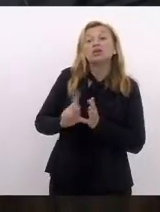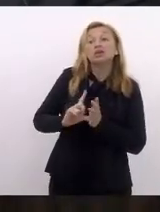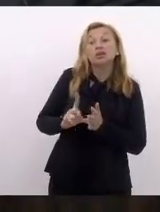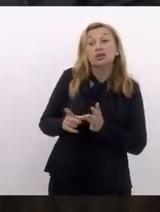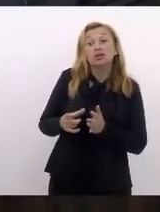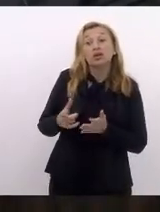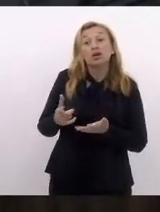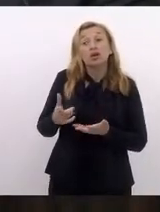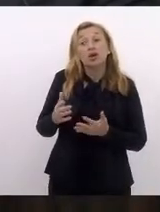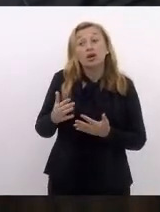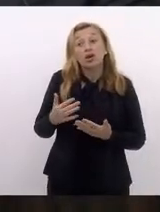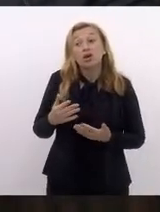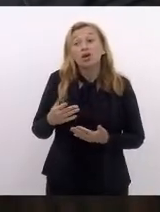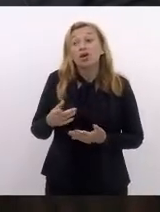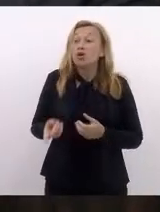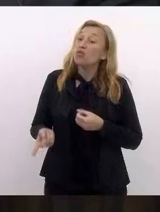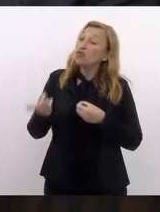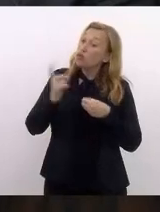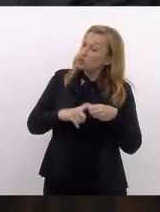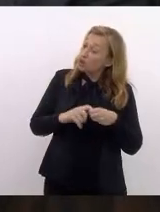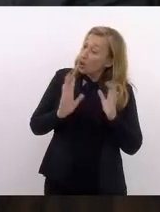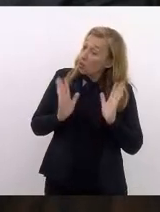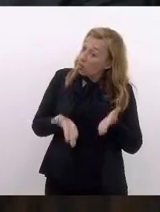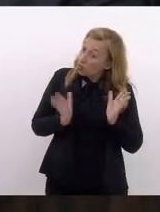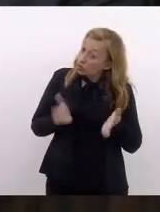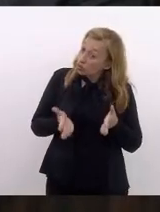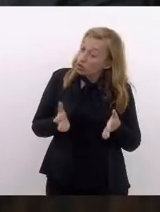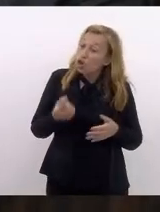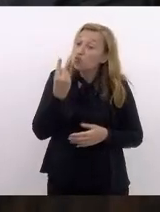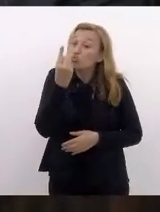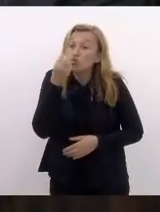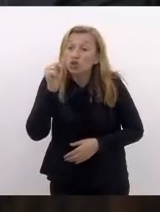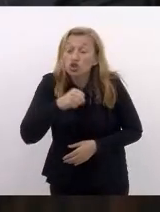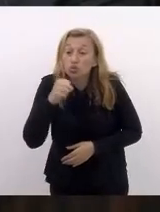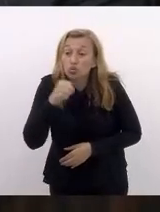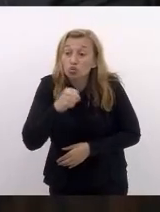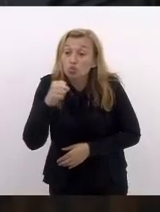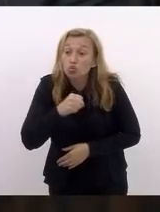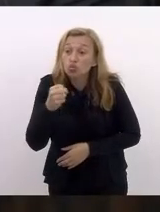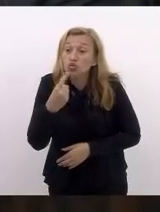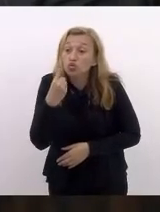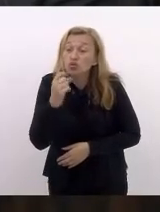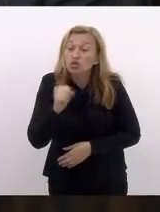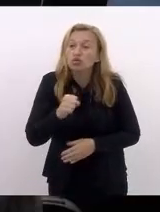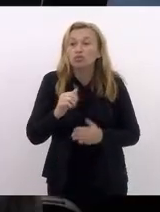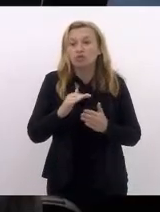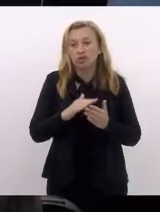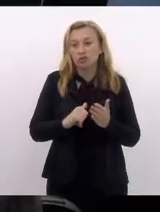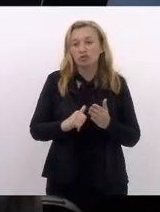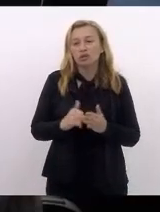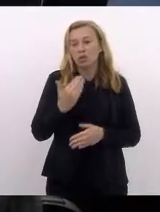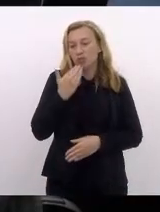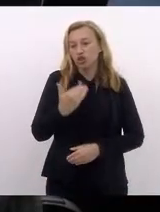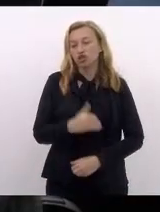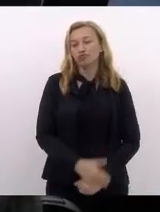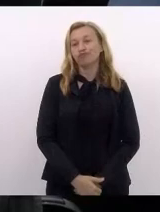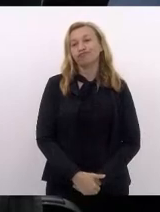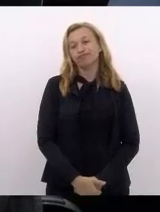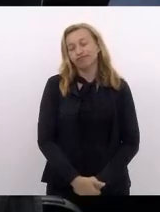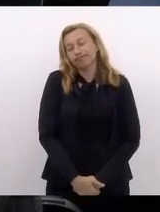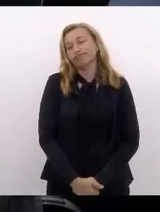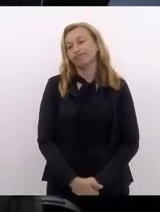Olá eu sou a pessoa pode voltar ainda hoje de um segundo vou retirar um pedido então